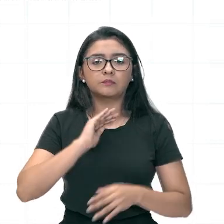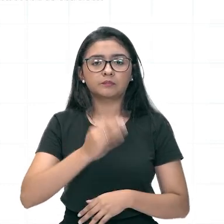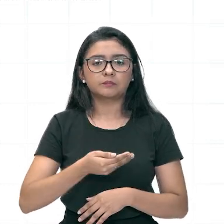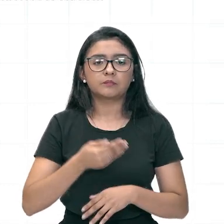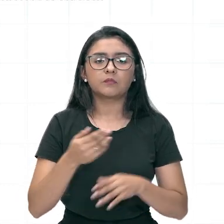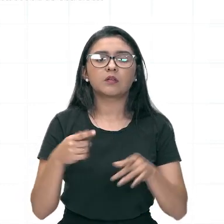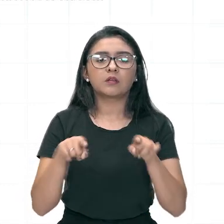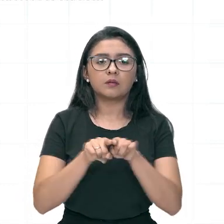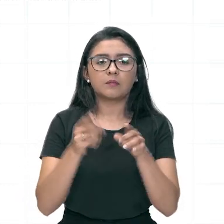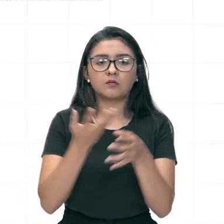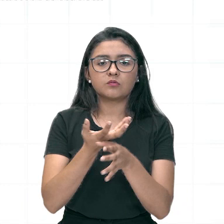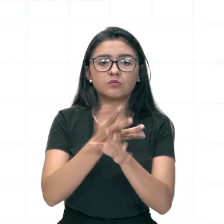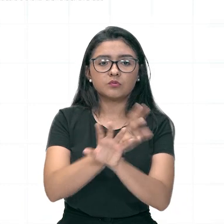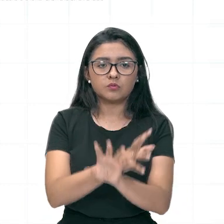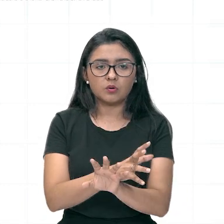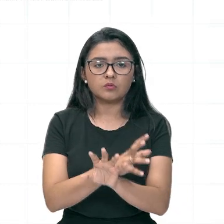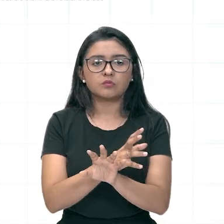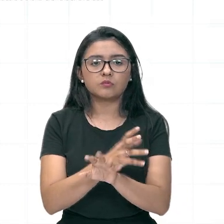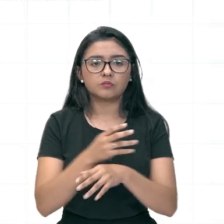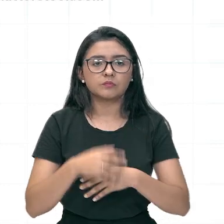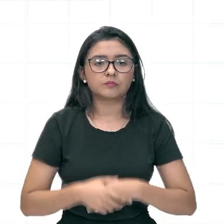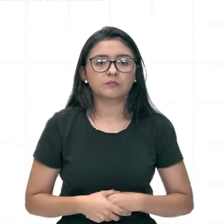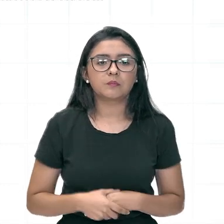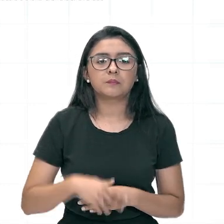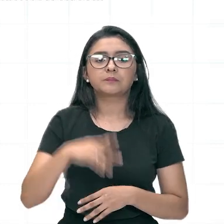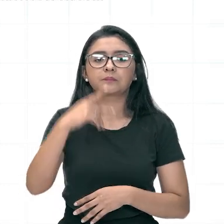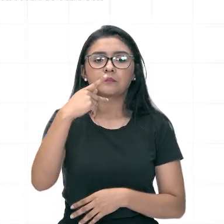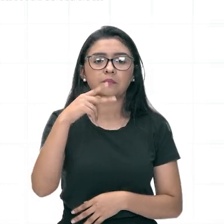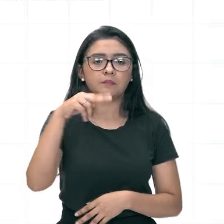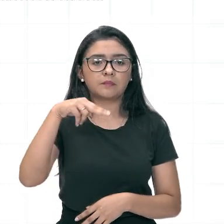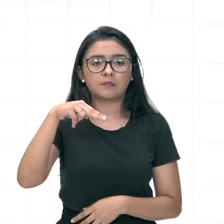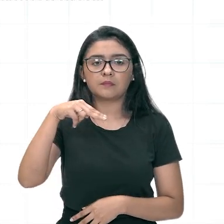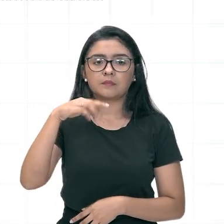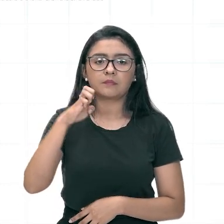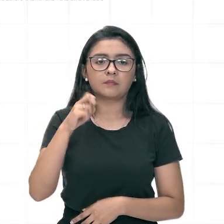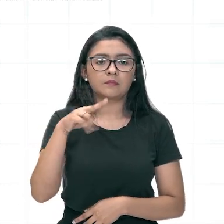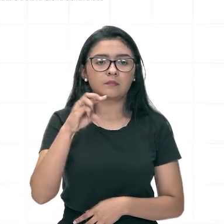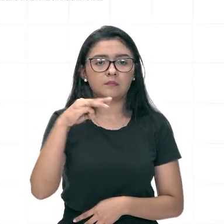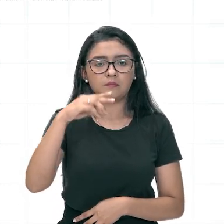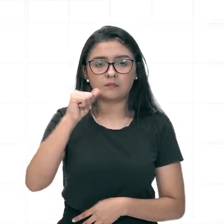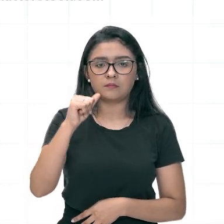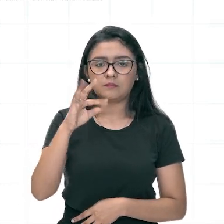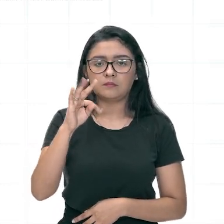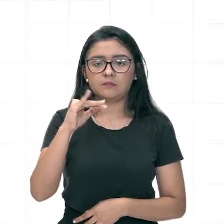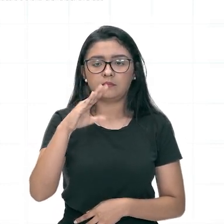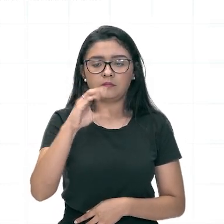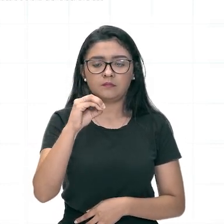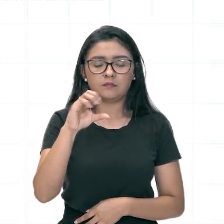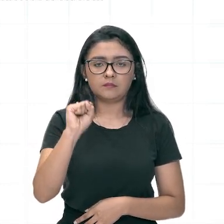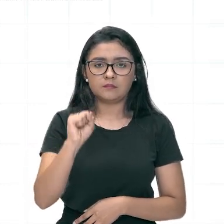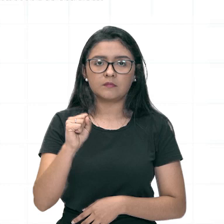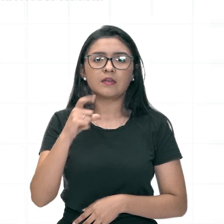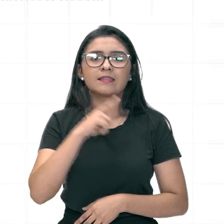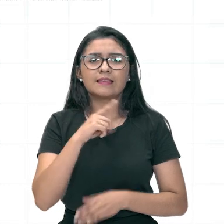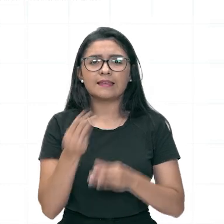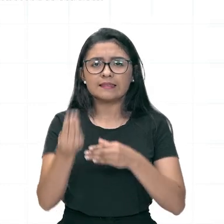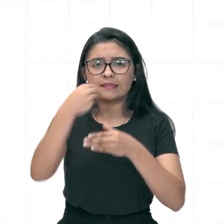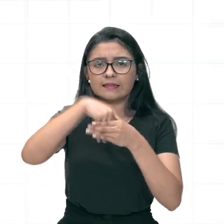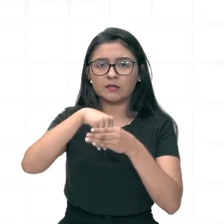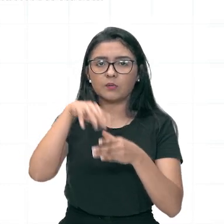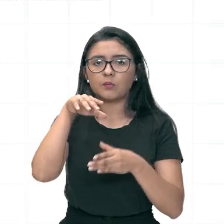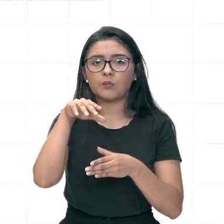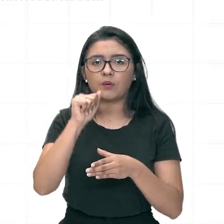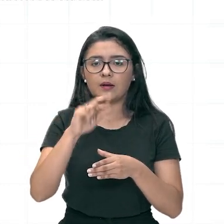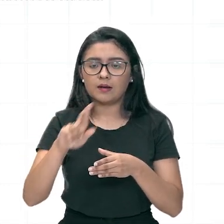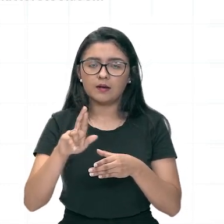lá os ossos pneumáticos que nós comentamos anteriormente. Ou seja, são ossos que apresentam cavidades preenchidas por ar. Você